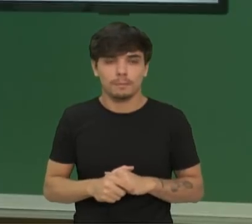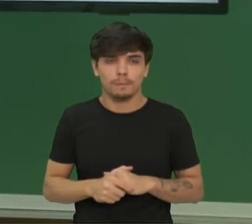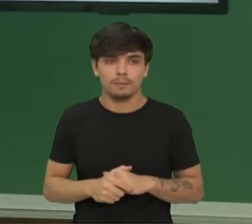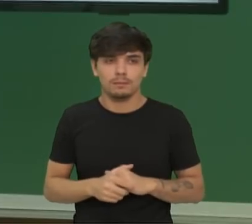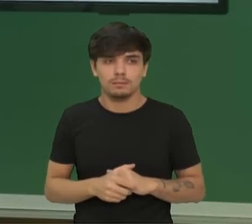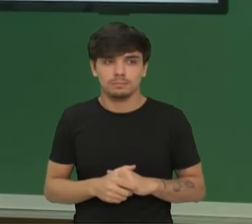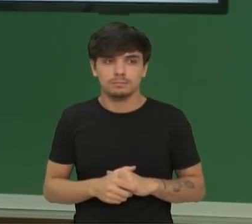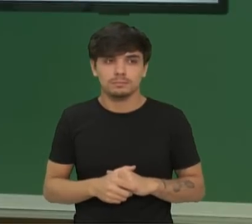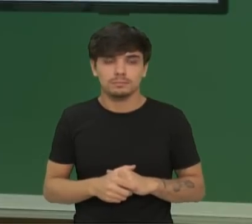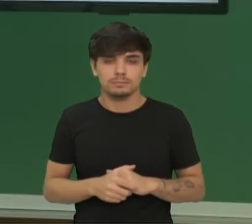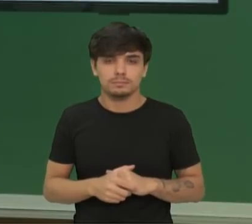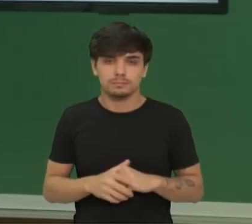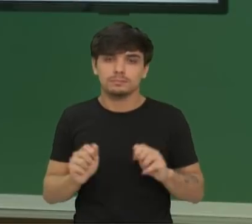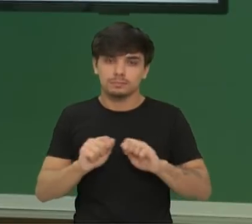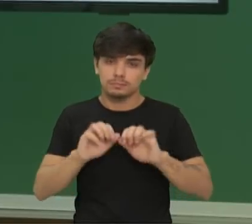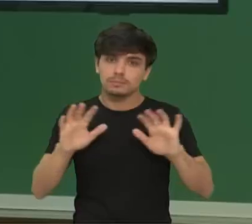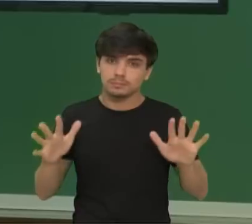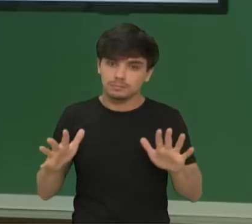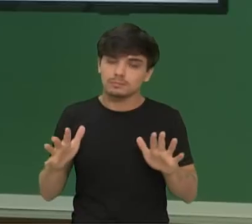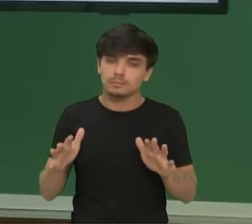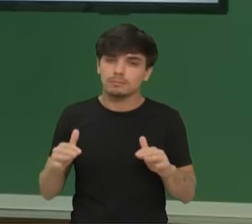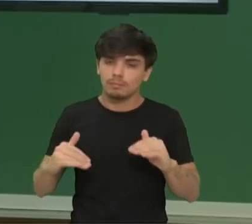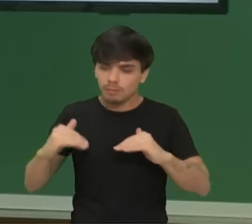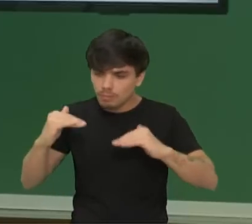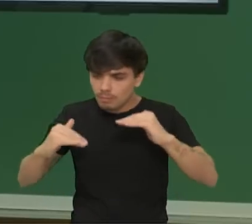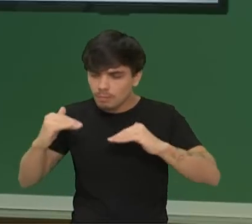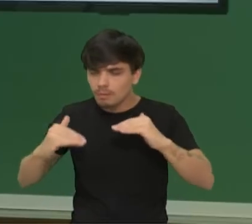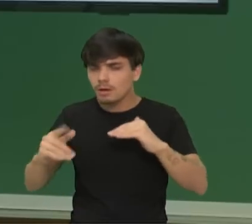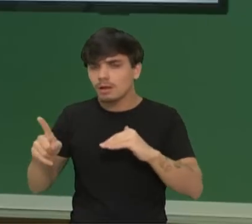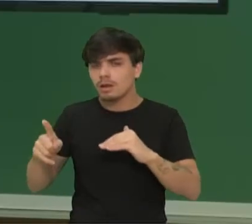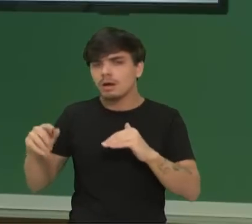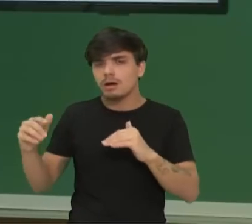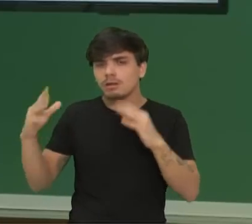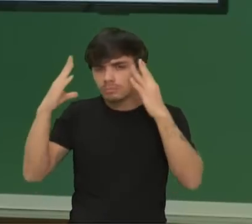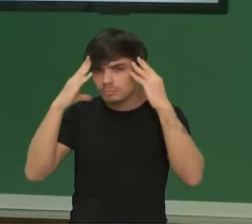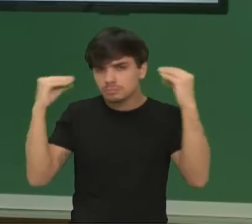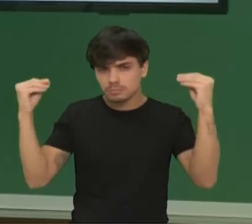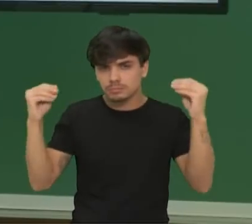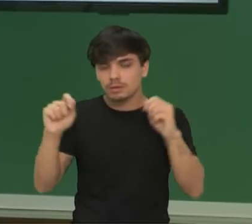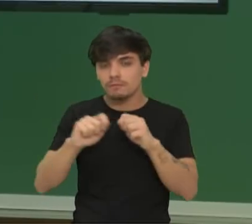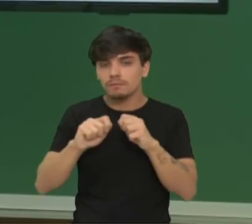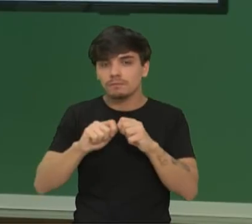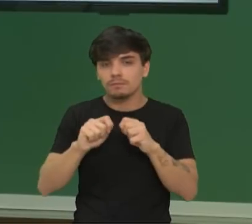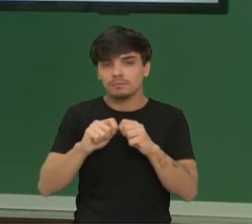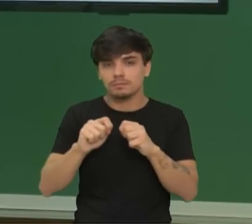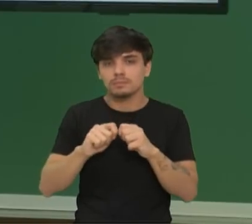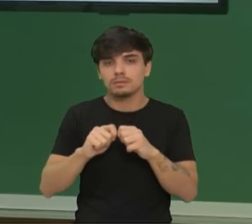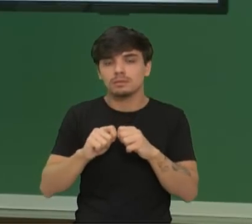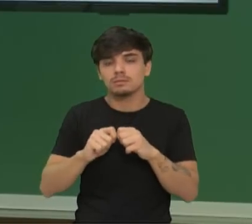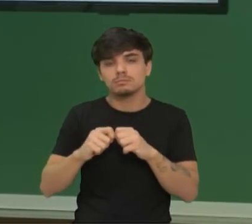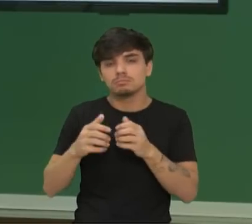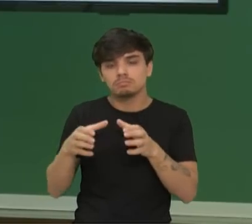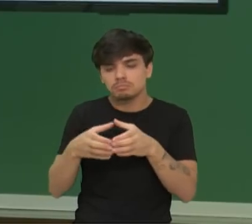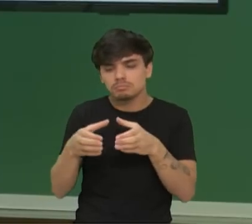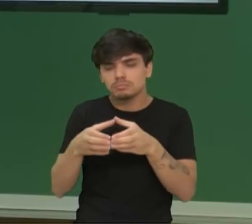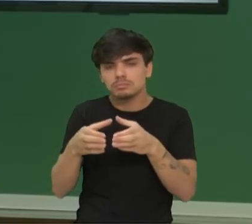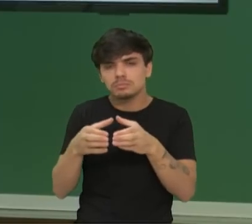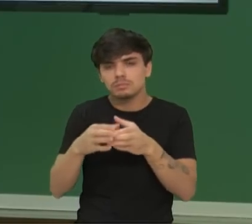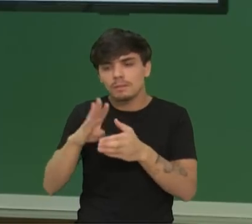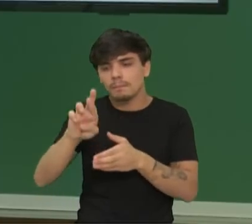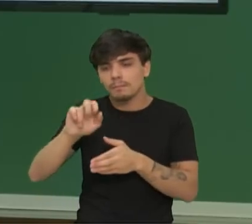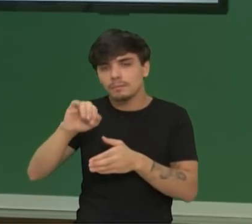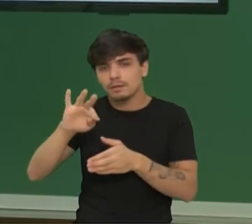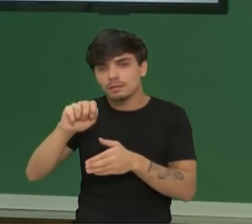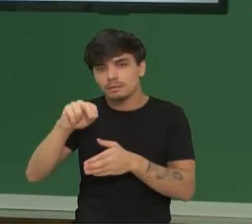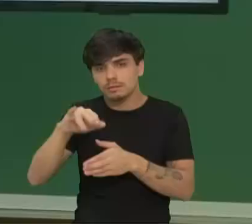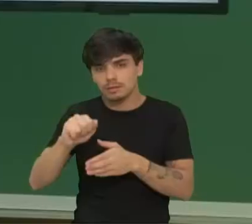E, claro, para fazer concorrência com a Holanda, eles montaram a Companhia Britânica das Índias Orientais, porque eles dependiam, né,